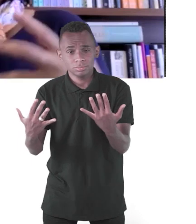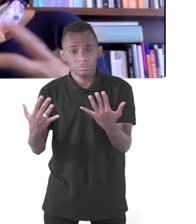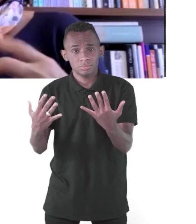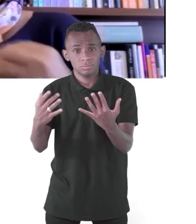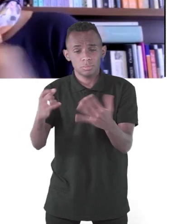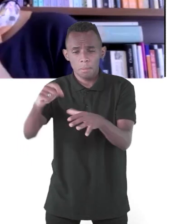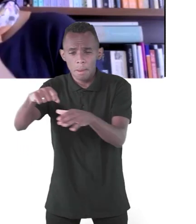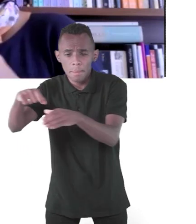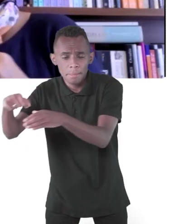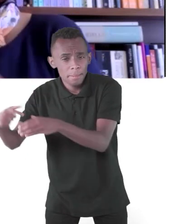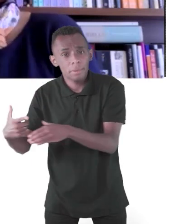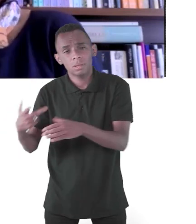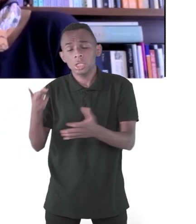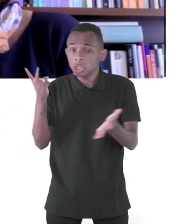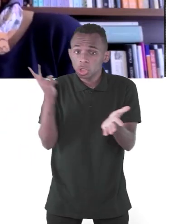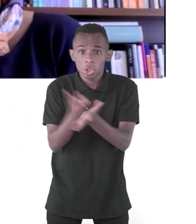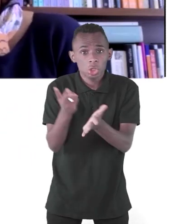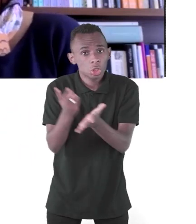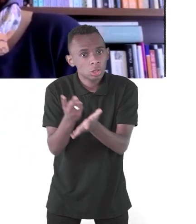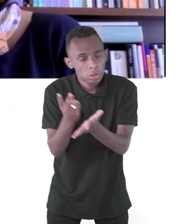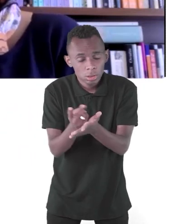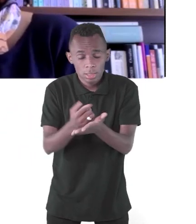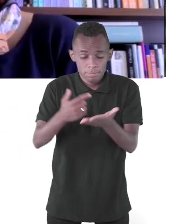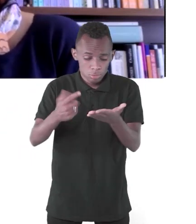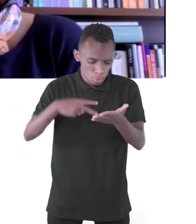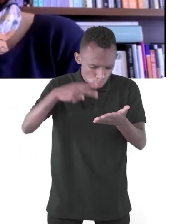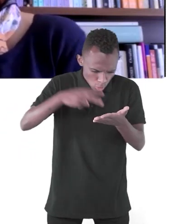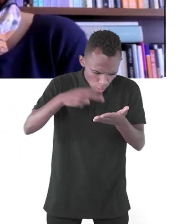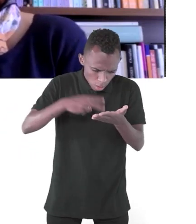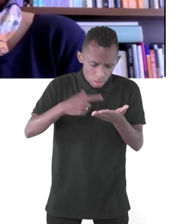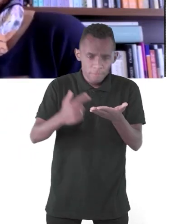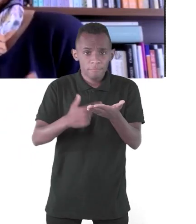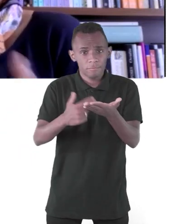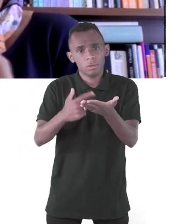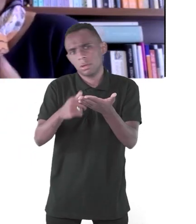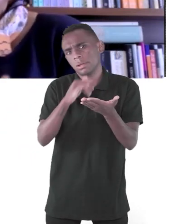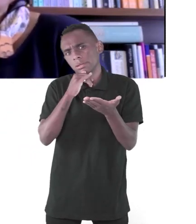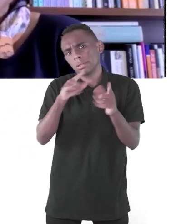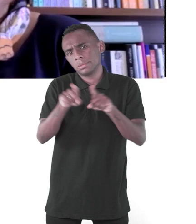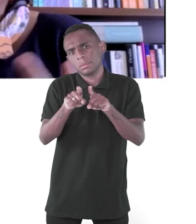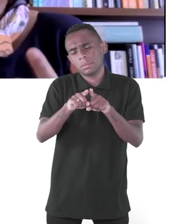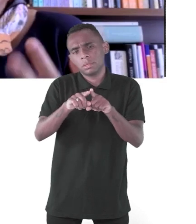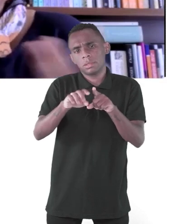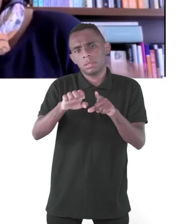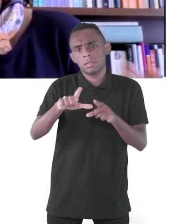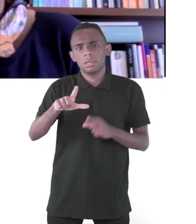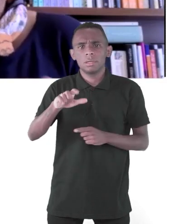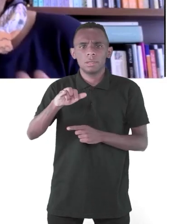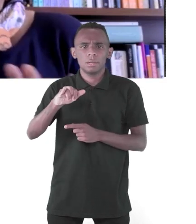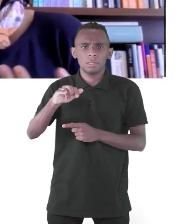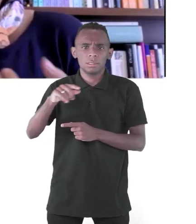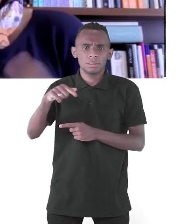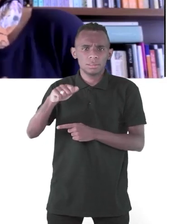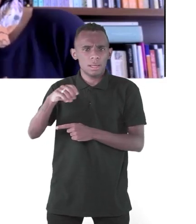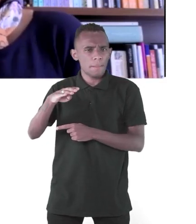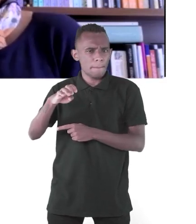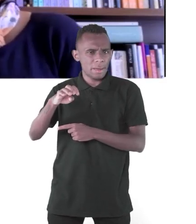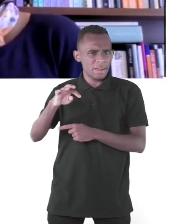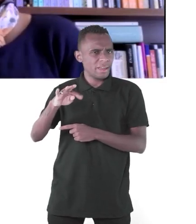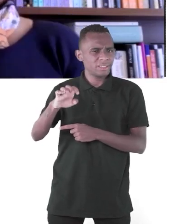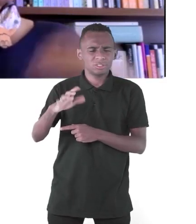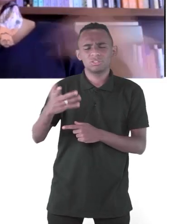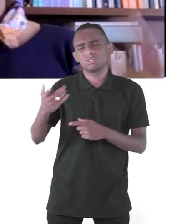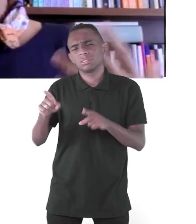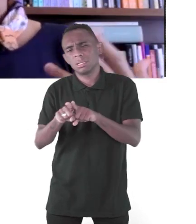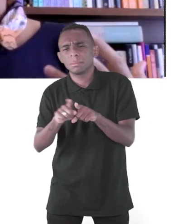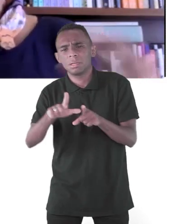isso tem sido uma constante em vários livros que eu tenho lido ultimamente, de Elizabeth Bishop, né, a Leonardo